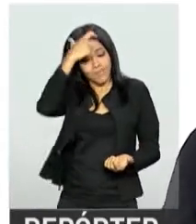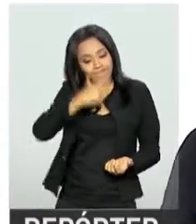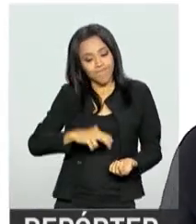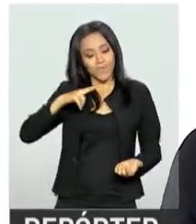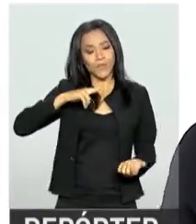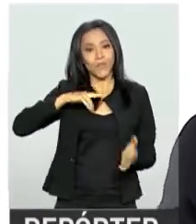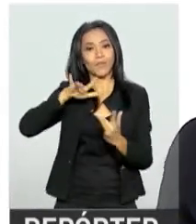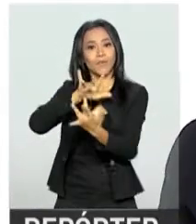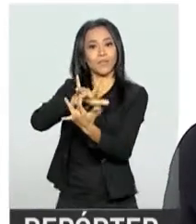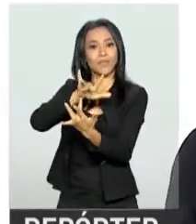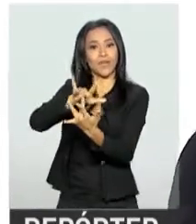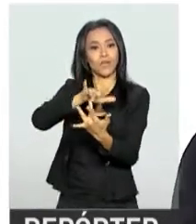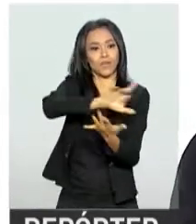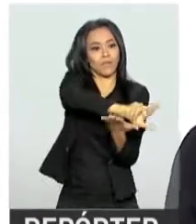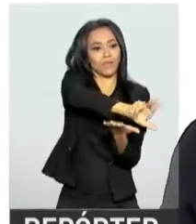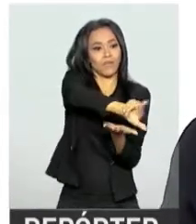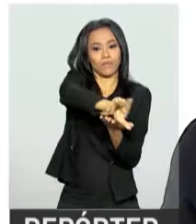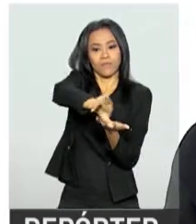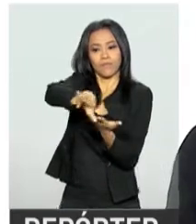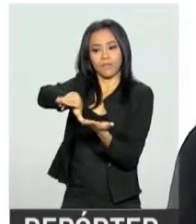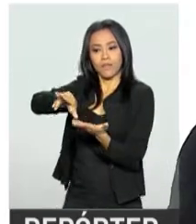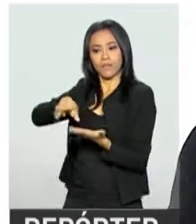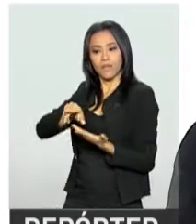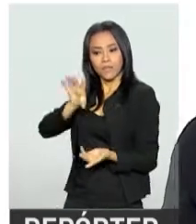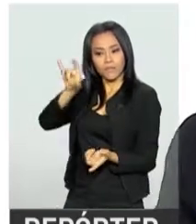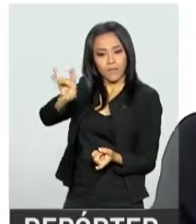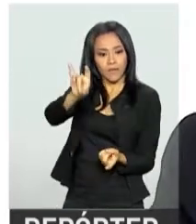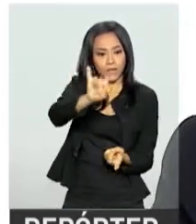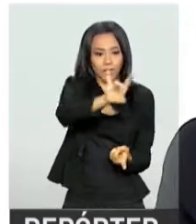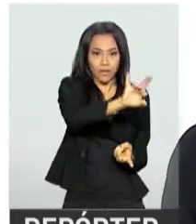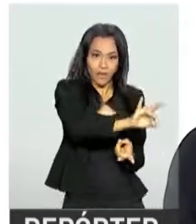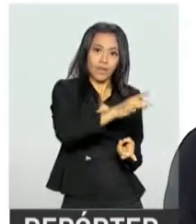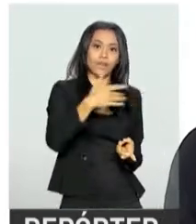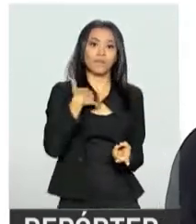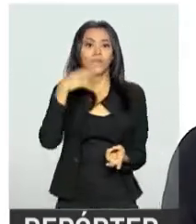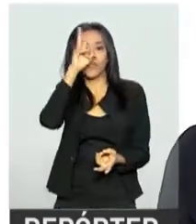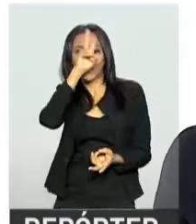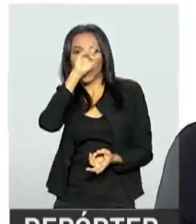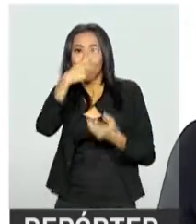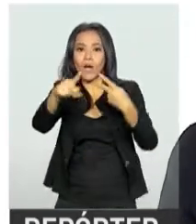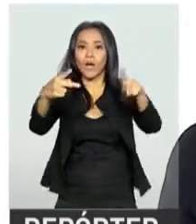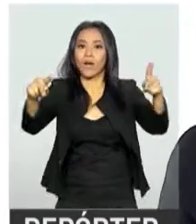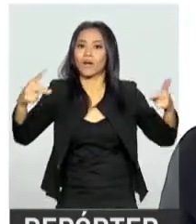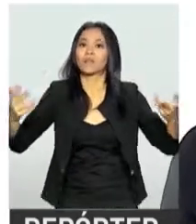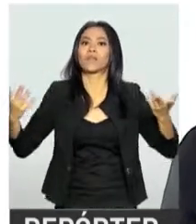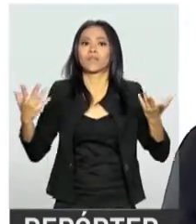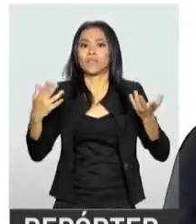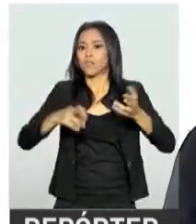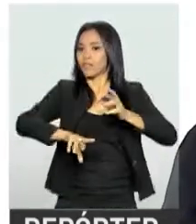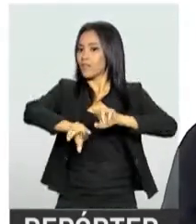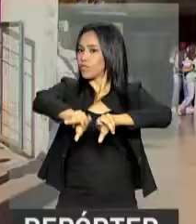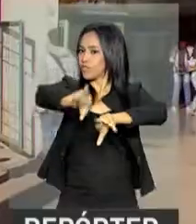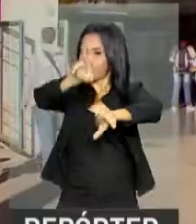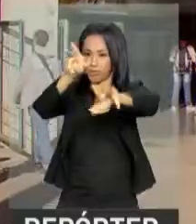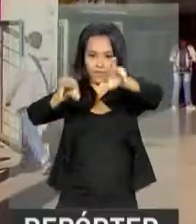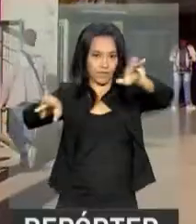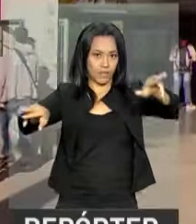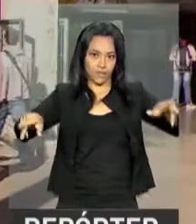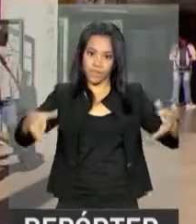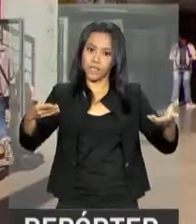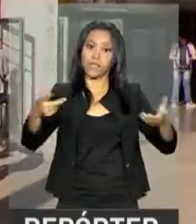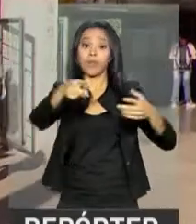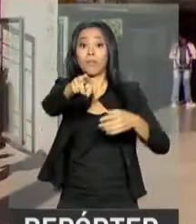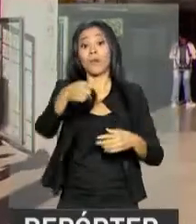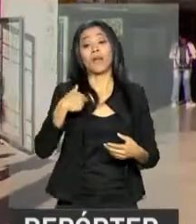vai ter contato com diversas situações cada caso é um caso singular traz uma história o único as histórias são muito distintos para ver